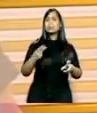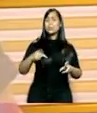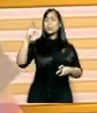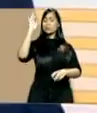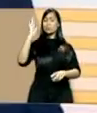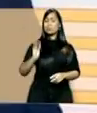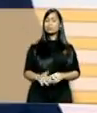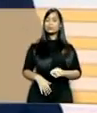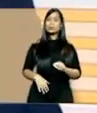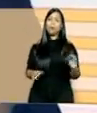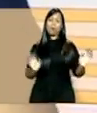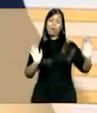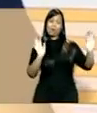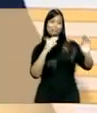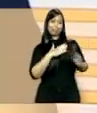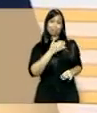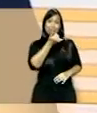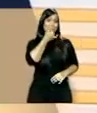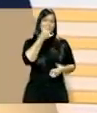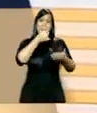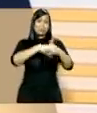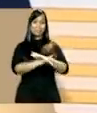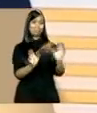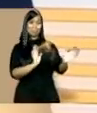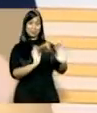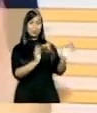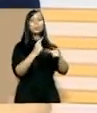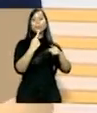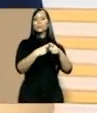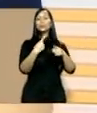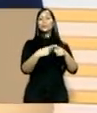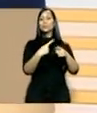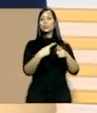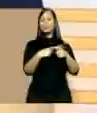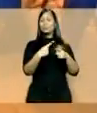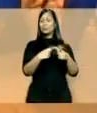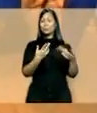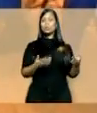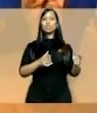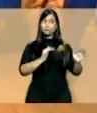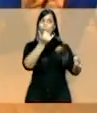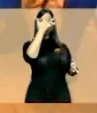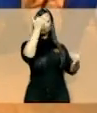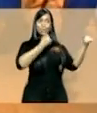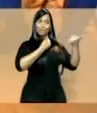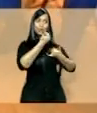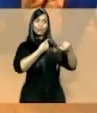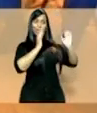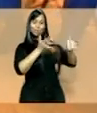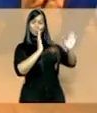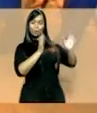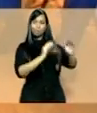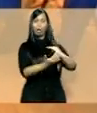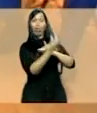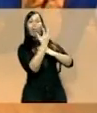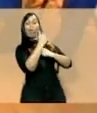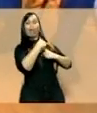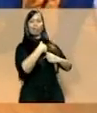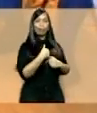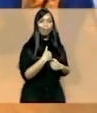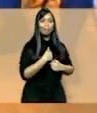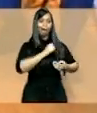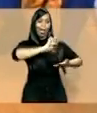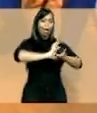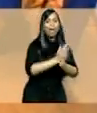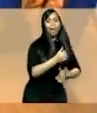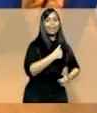brasileira. Não costumo usar essa expressão, Matheus, porque eu não Já ouviu? Já, muitas vezes. Até já ouvi ameaça desse tipo de acabar com a minha